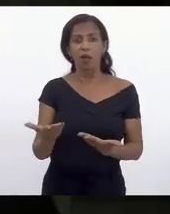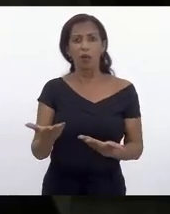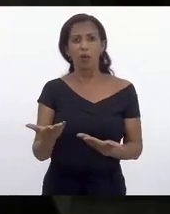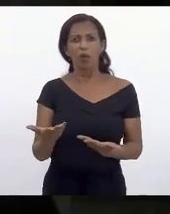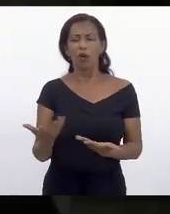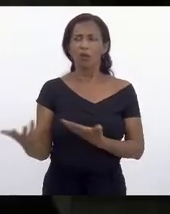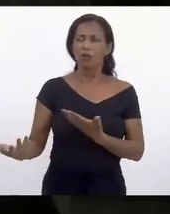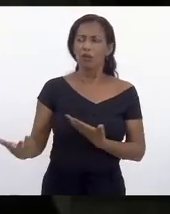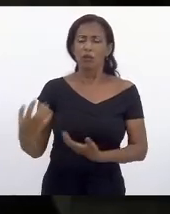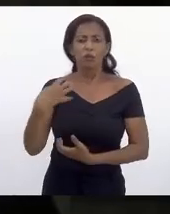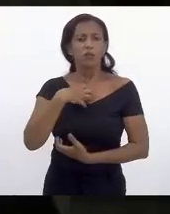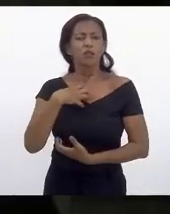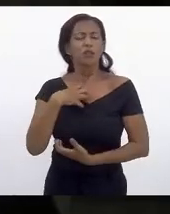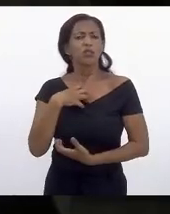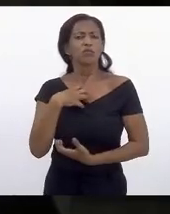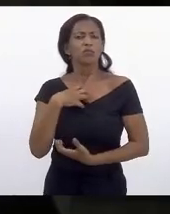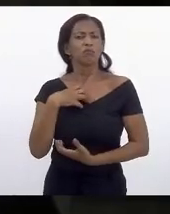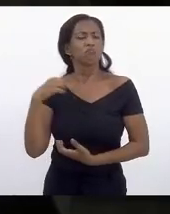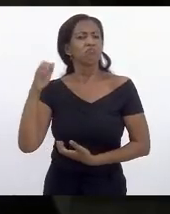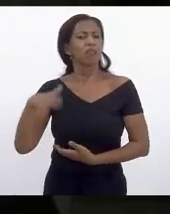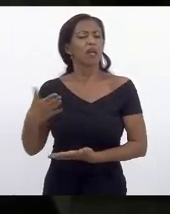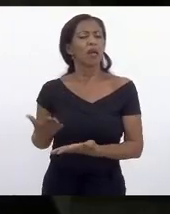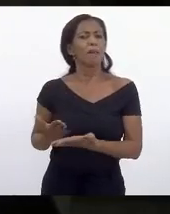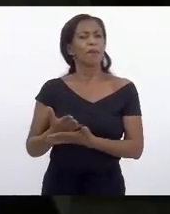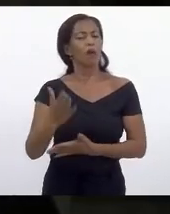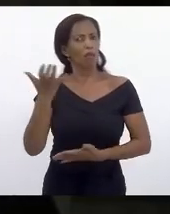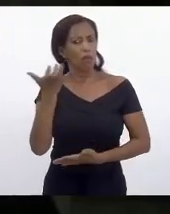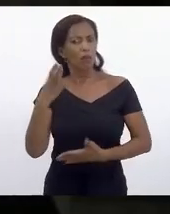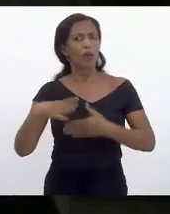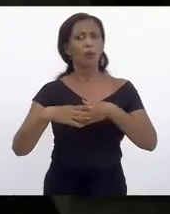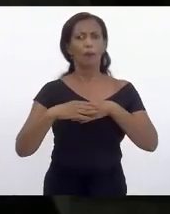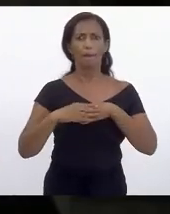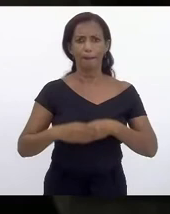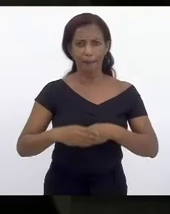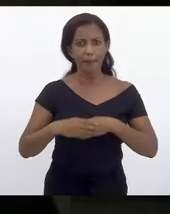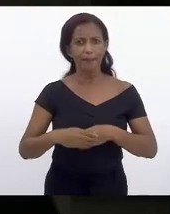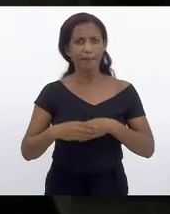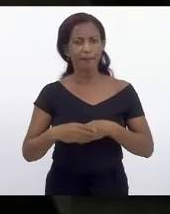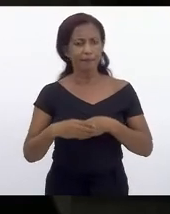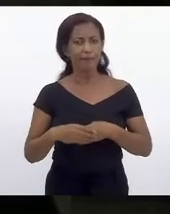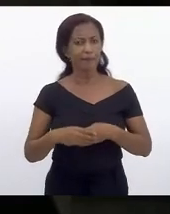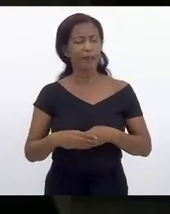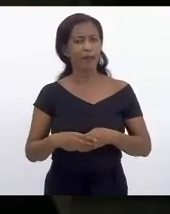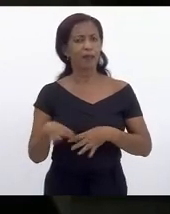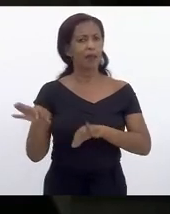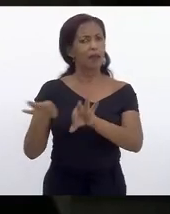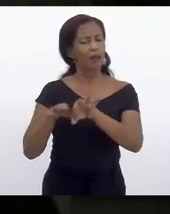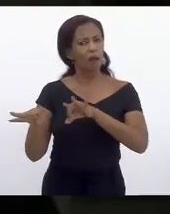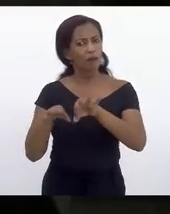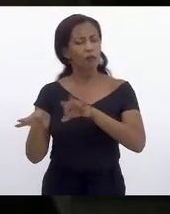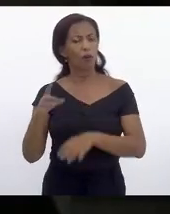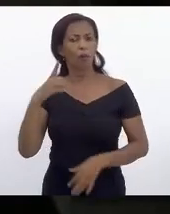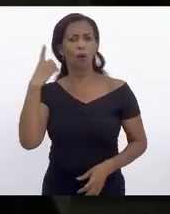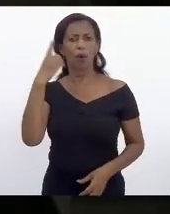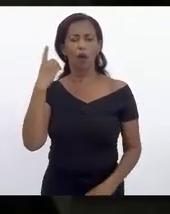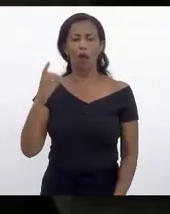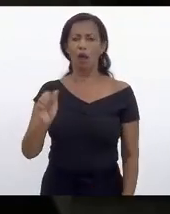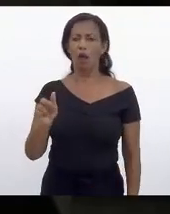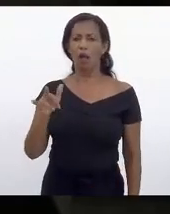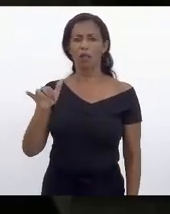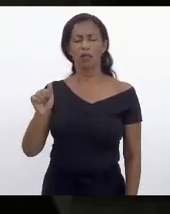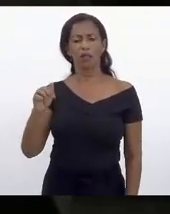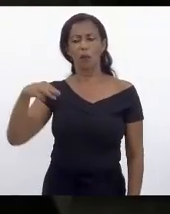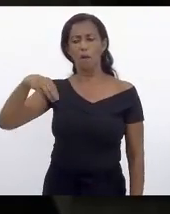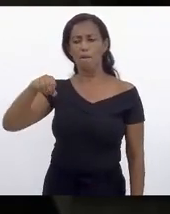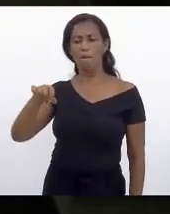nos sentimos instados a aprovar essa PEC. Eu quero aqui cumprimentar da tribuna, já fiz microfone de aparte, a forma como o deputado Alessandro Molon, liderando a